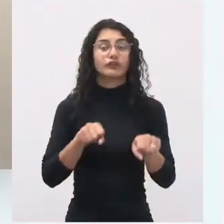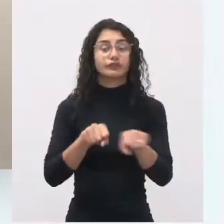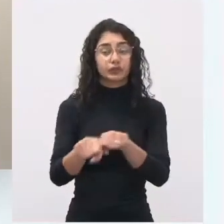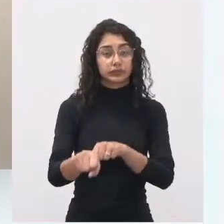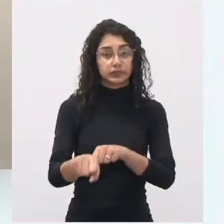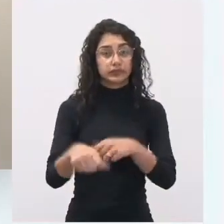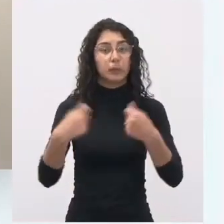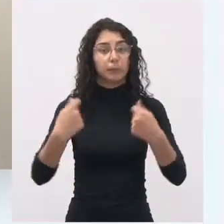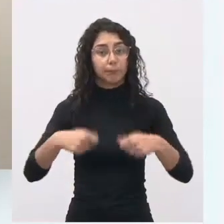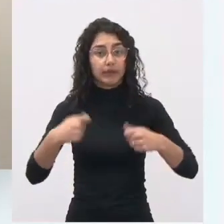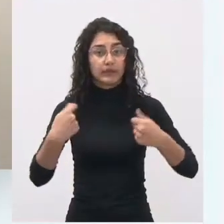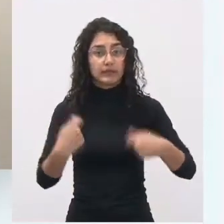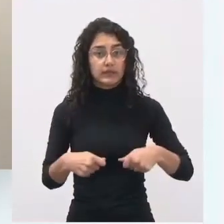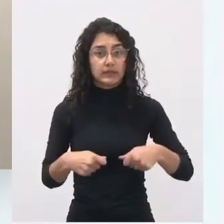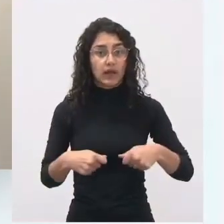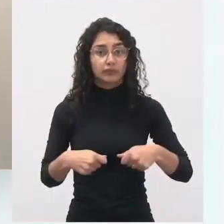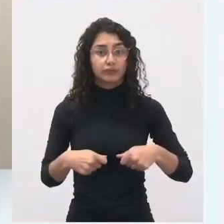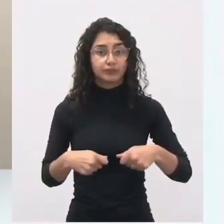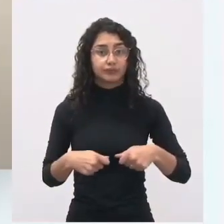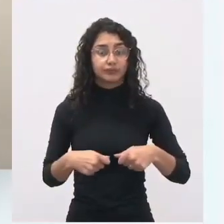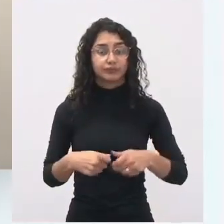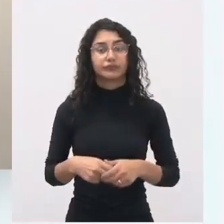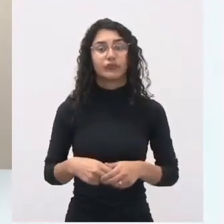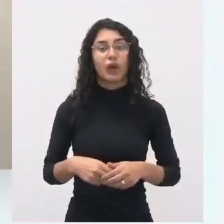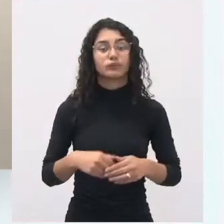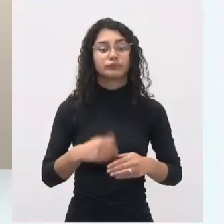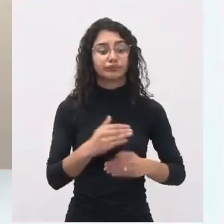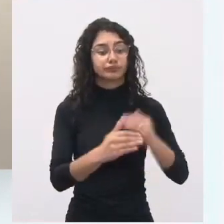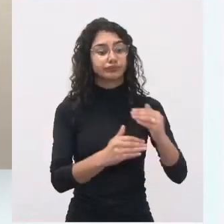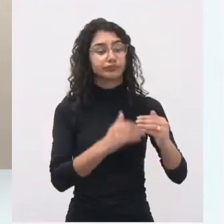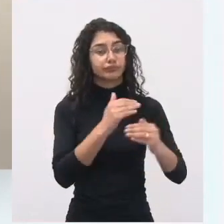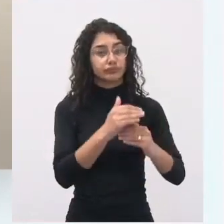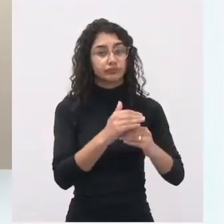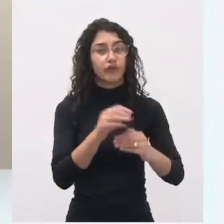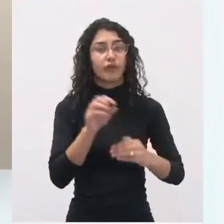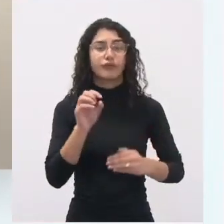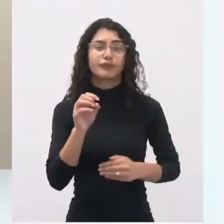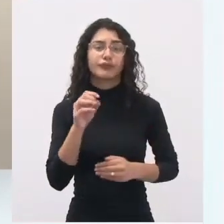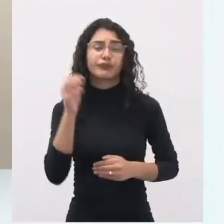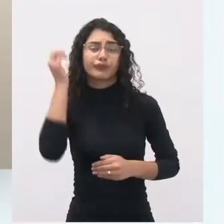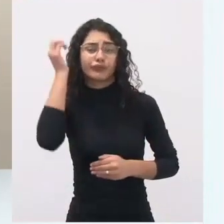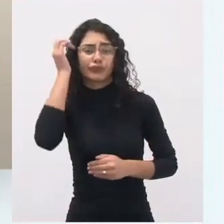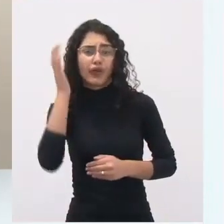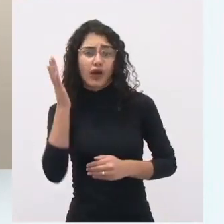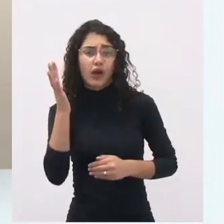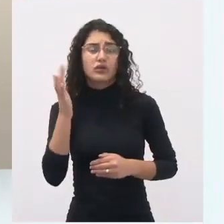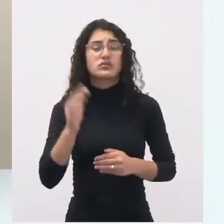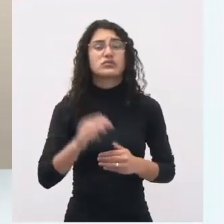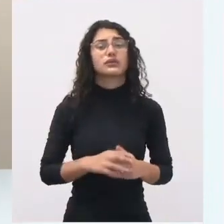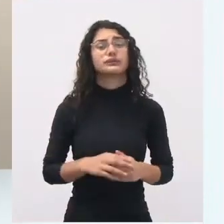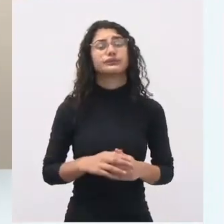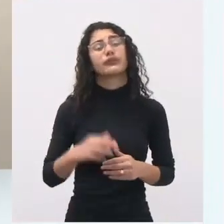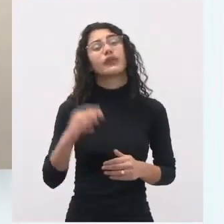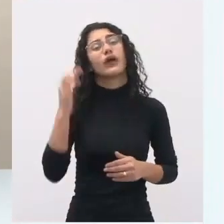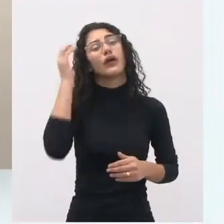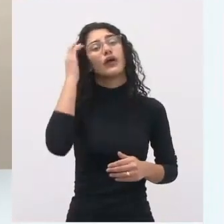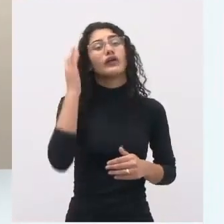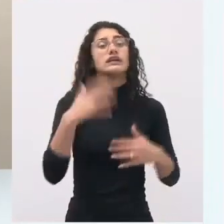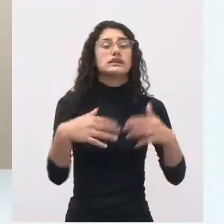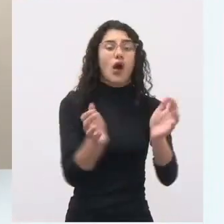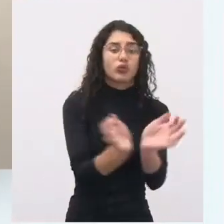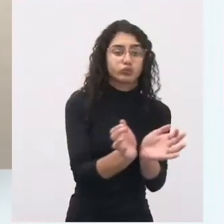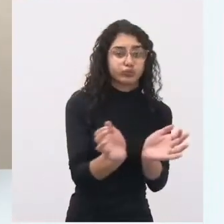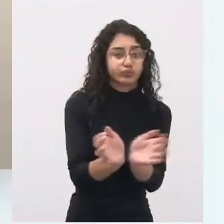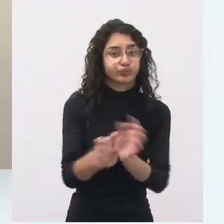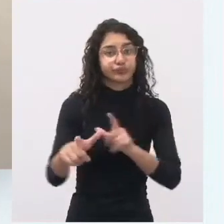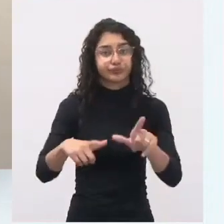precisam, portanto, ser um processo de facilitar a construção de conhecimento coletivamente, facilitar o trabalho em grupo,